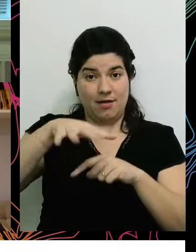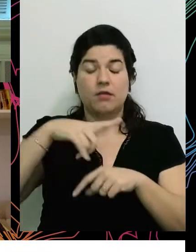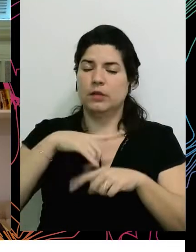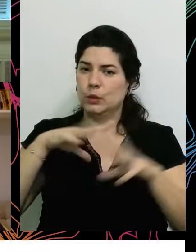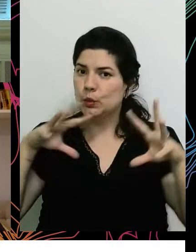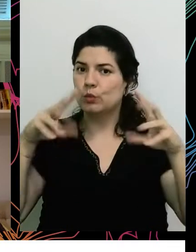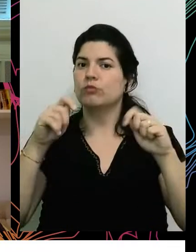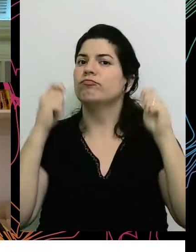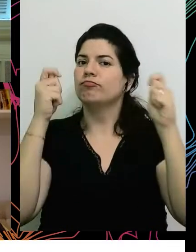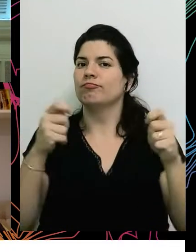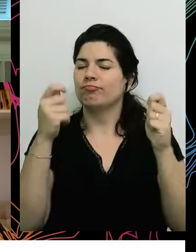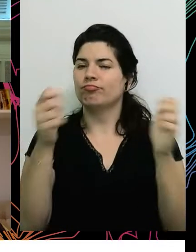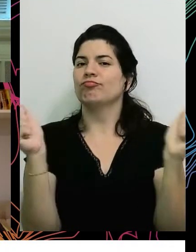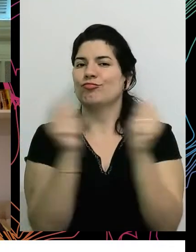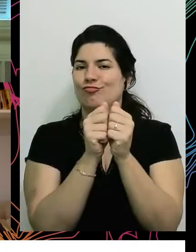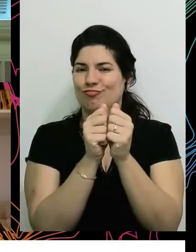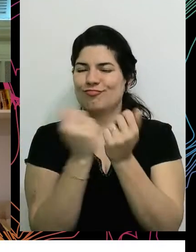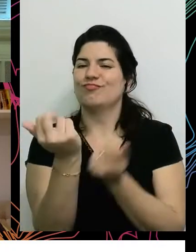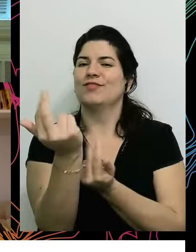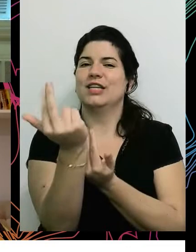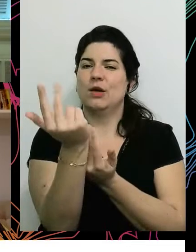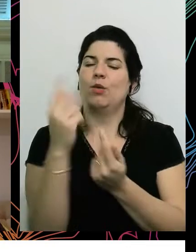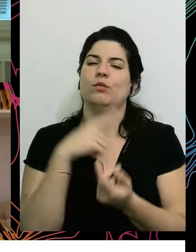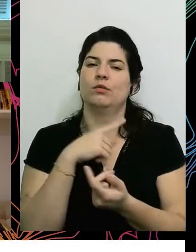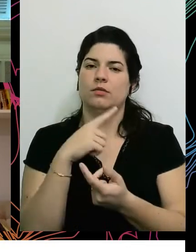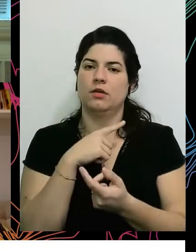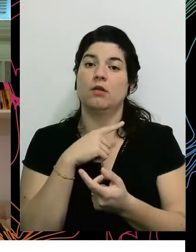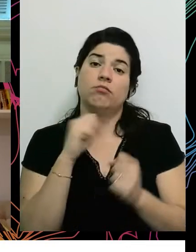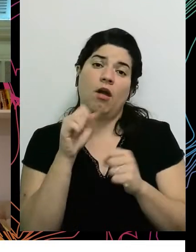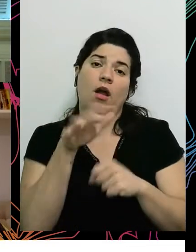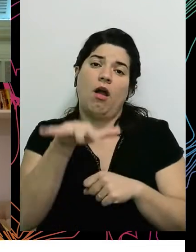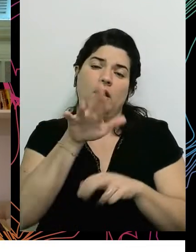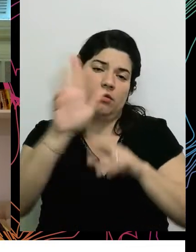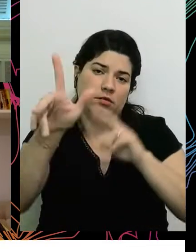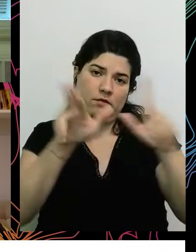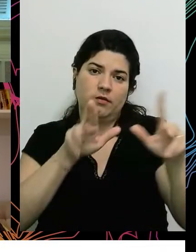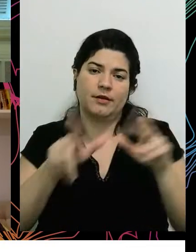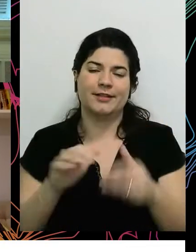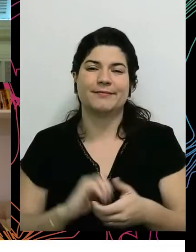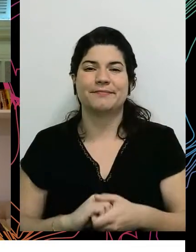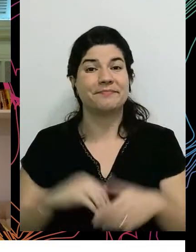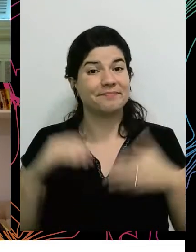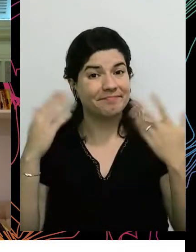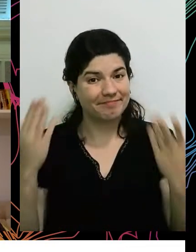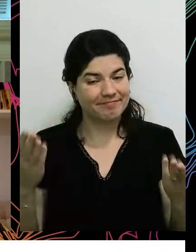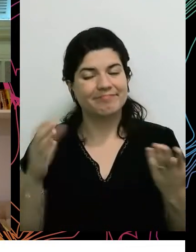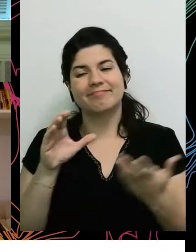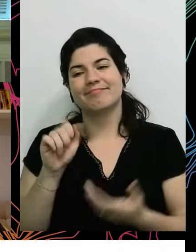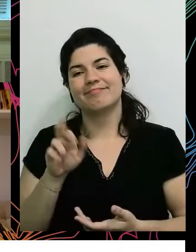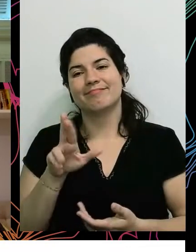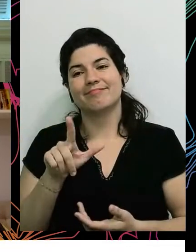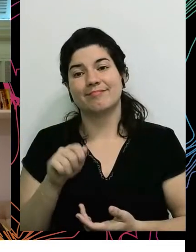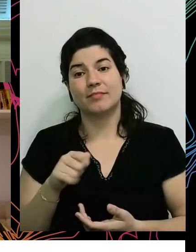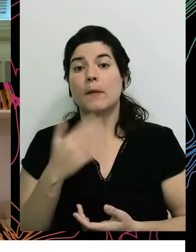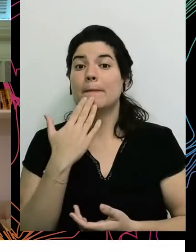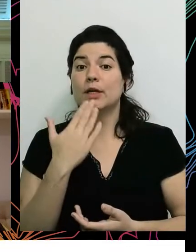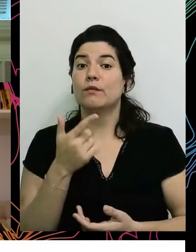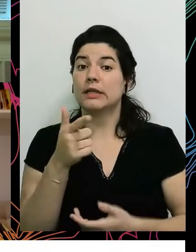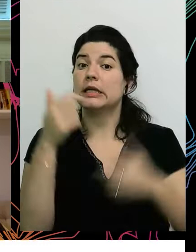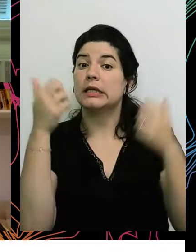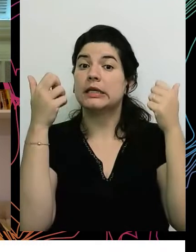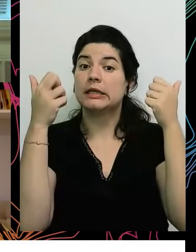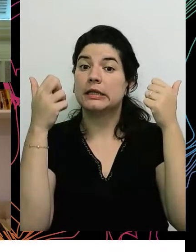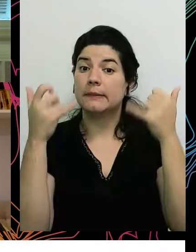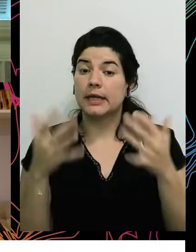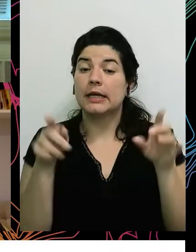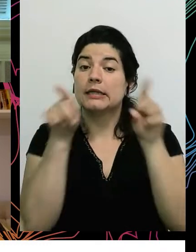no mesmo barco, de certa forma, ainda que de setores diferentes. Então, com isso, Carla, eu vou pedir para você comentar um pouco